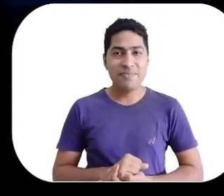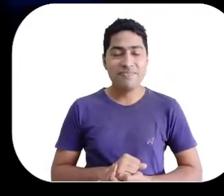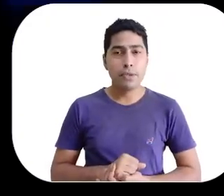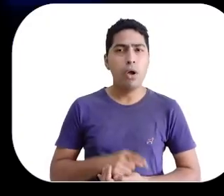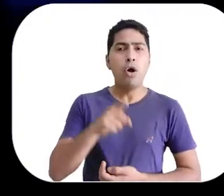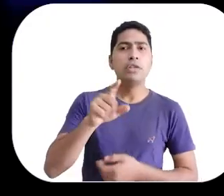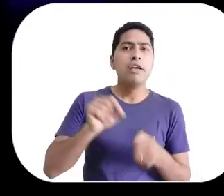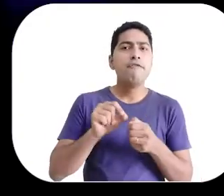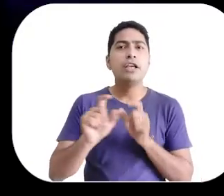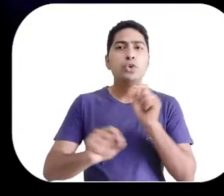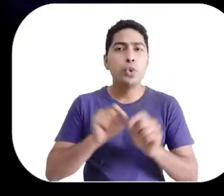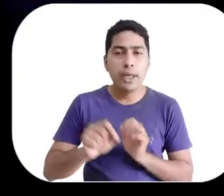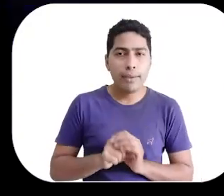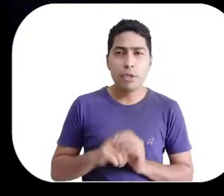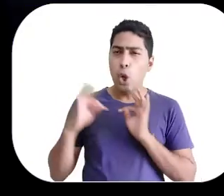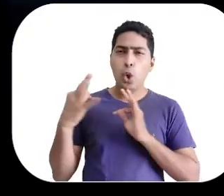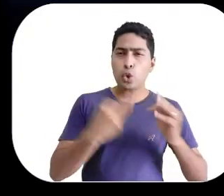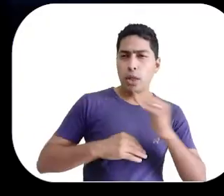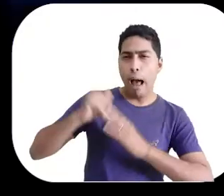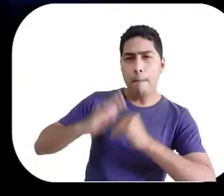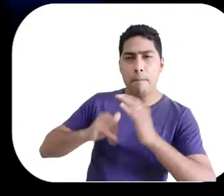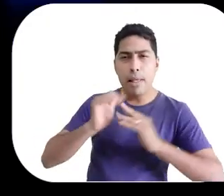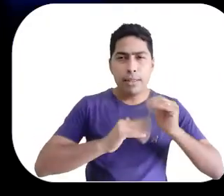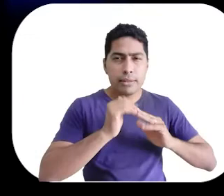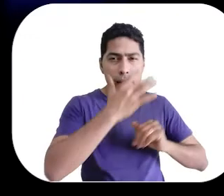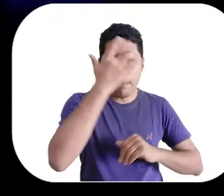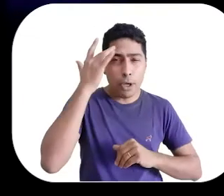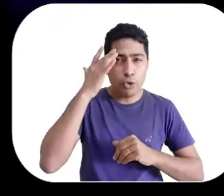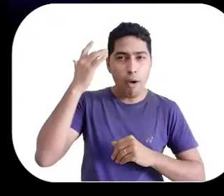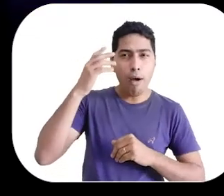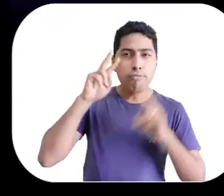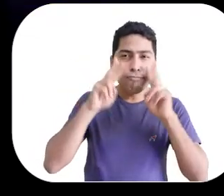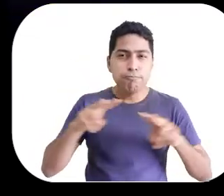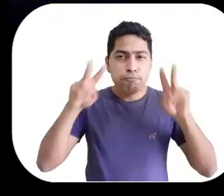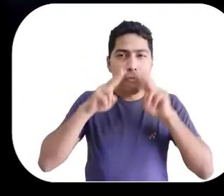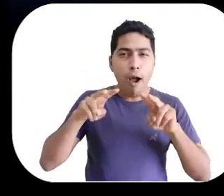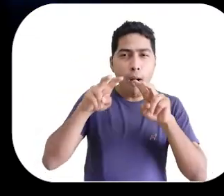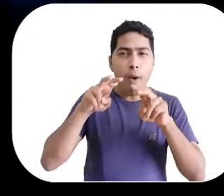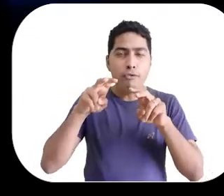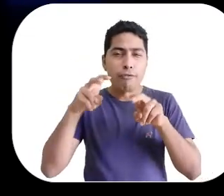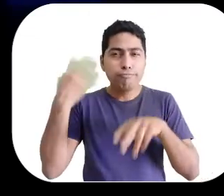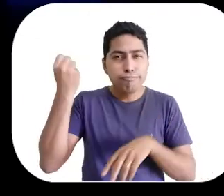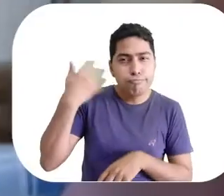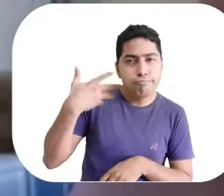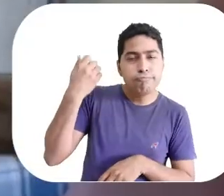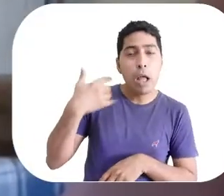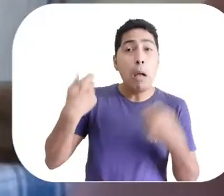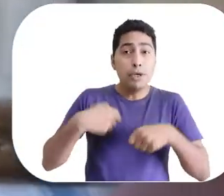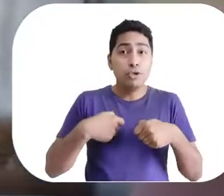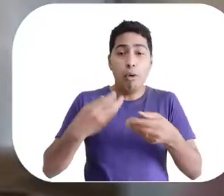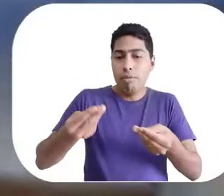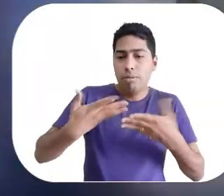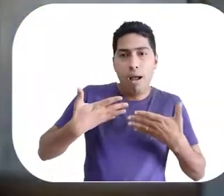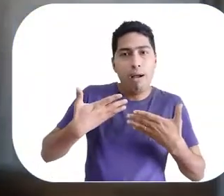O que isso fez com o paralelo? Todas as habilidades dos membros em relação ao audiovisual tiveram que ser postas à disposição da gente. Então, isso